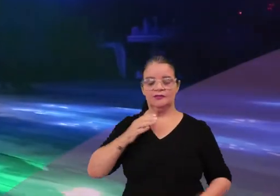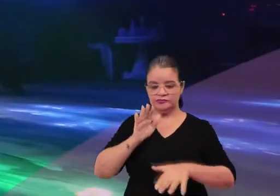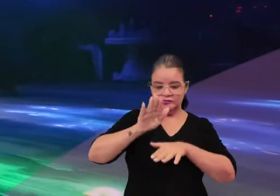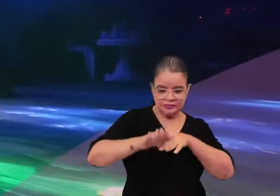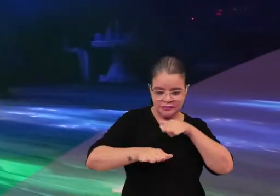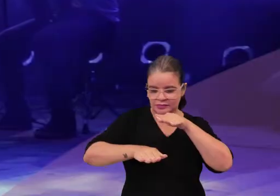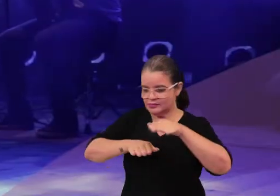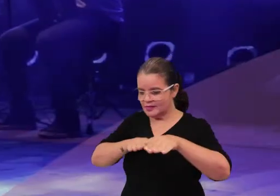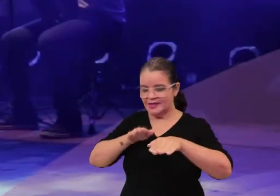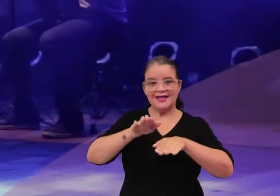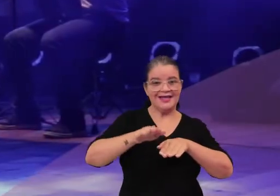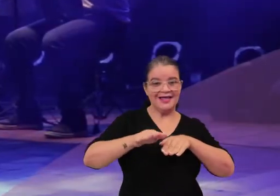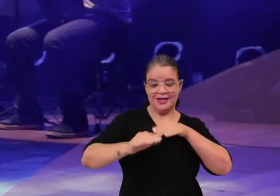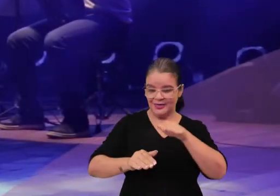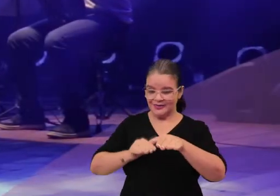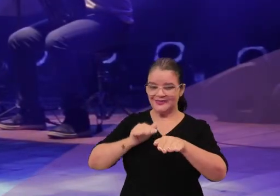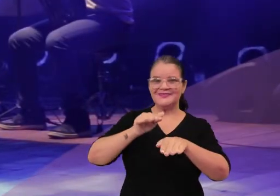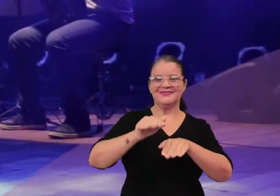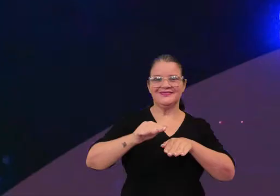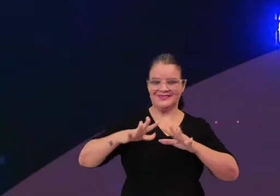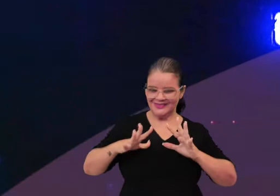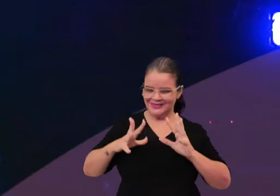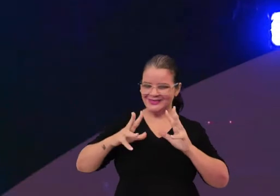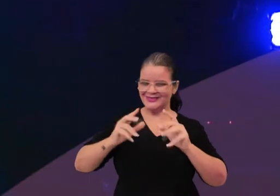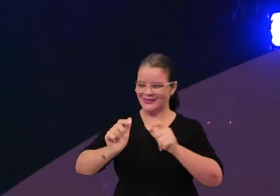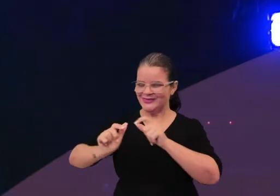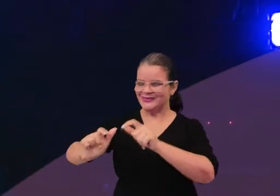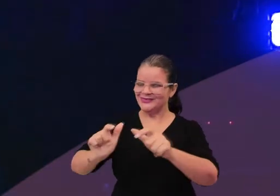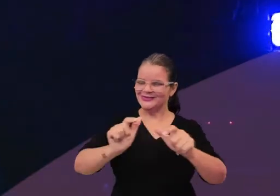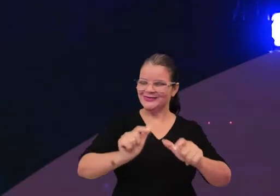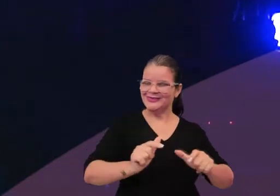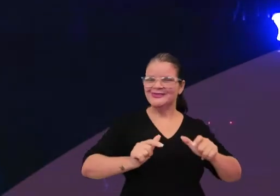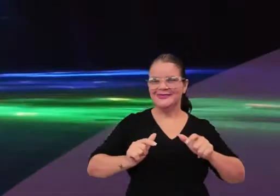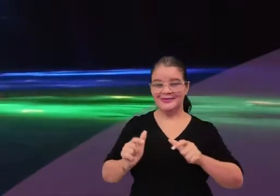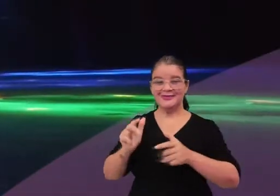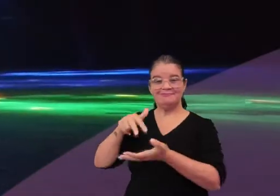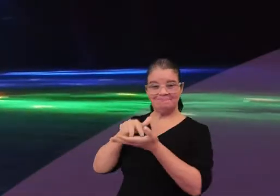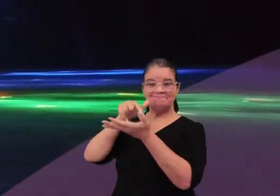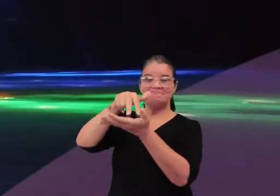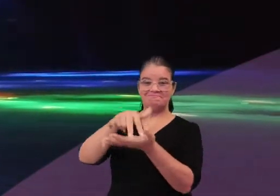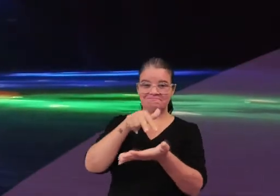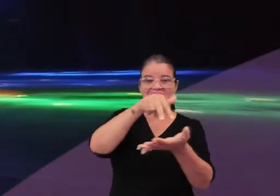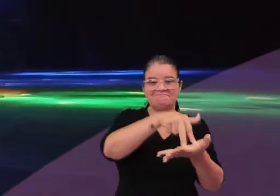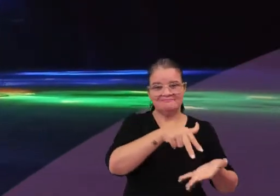de passo a passo eu passo em todo lugar.